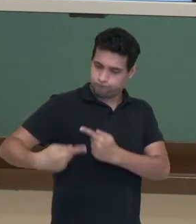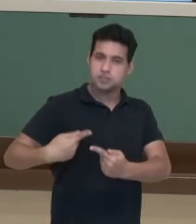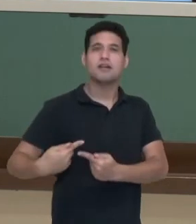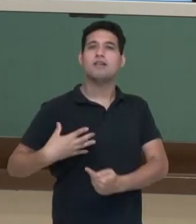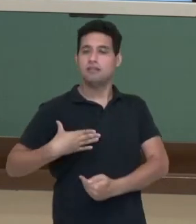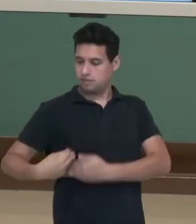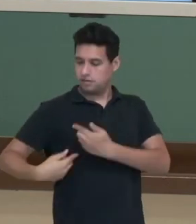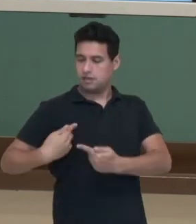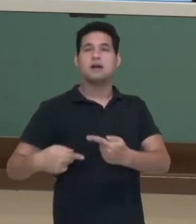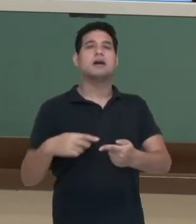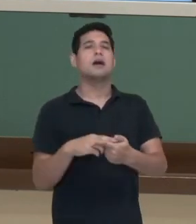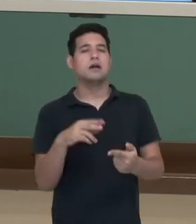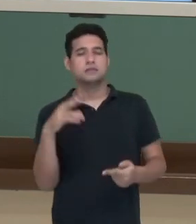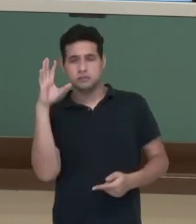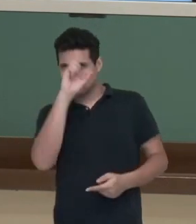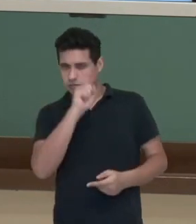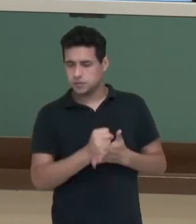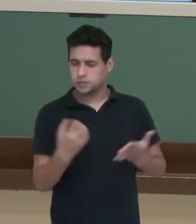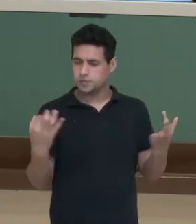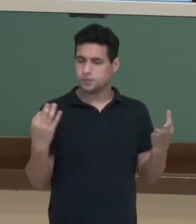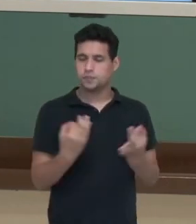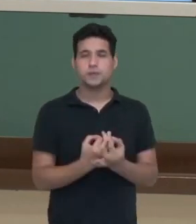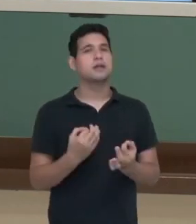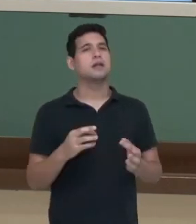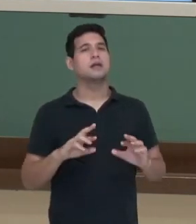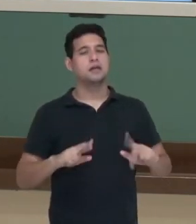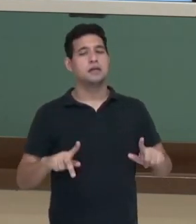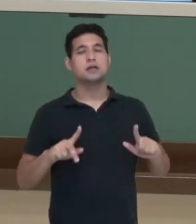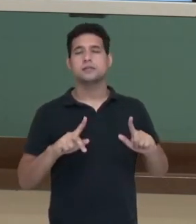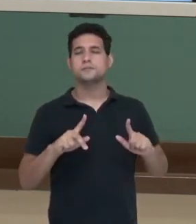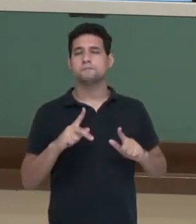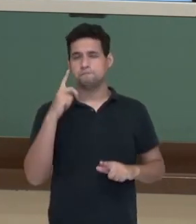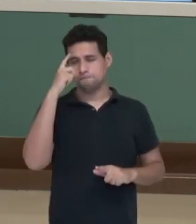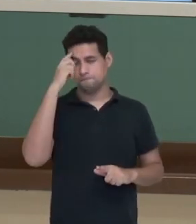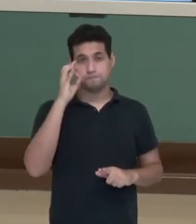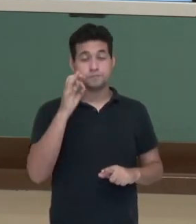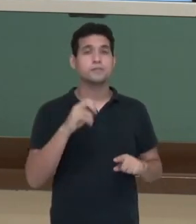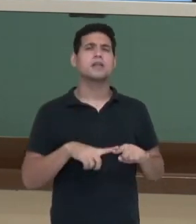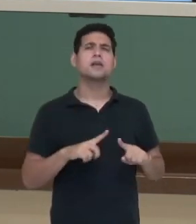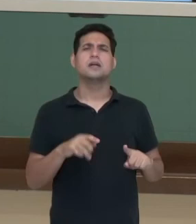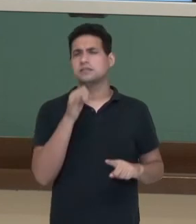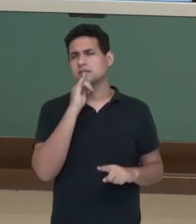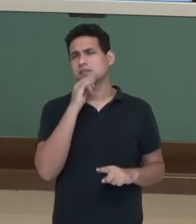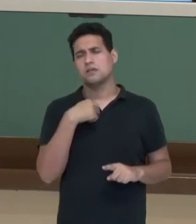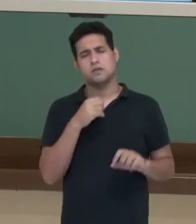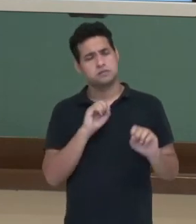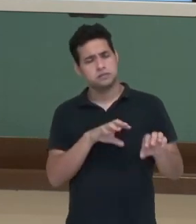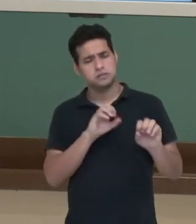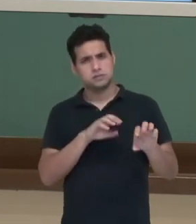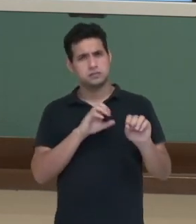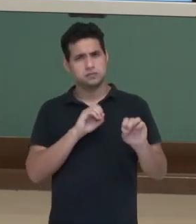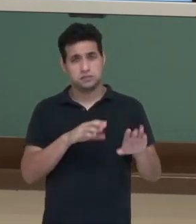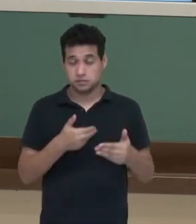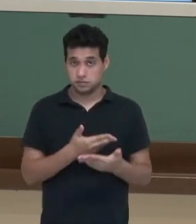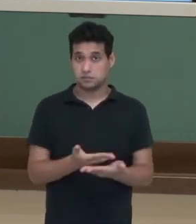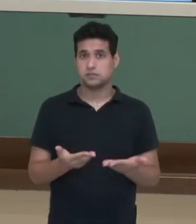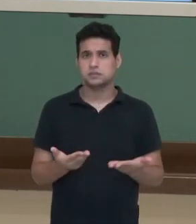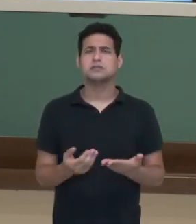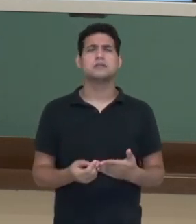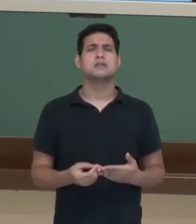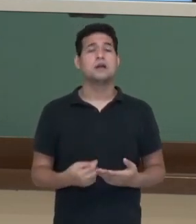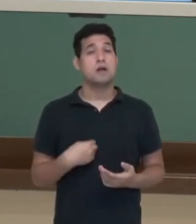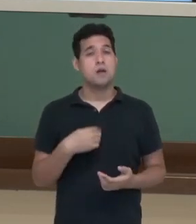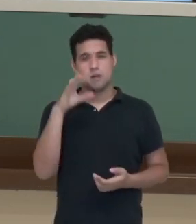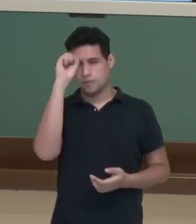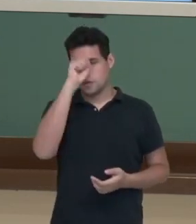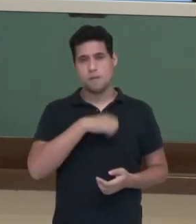construir caminos e perfeitas veredas em tu cabeça. Né? Vou ensinar você como eu aprendi com a minha